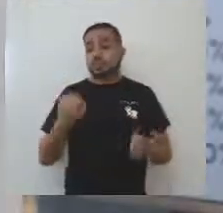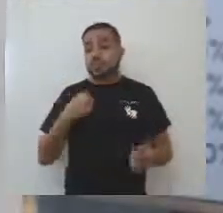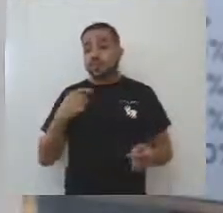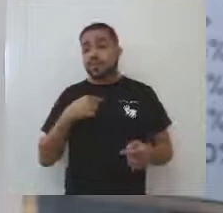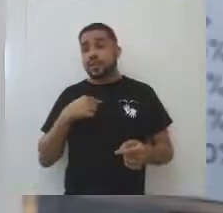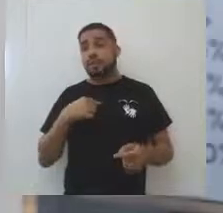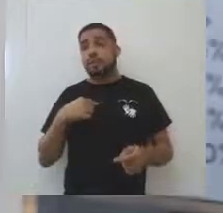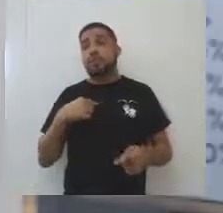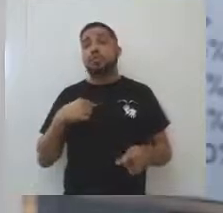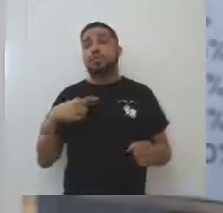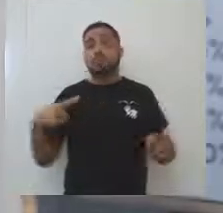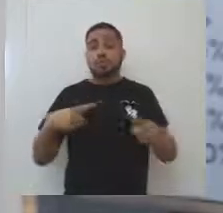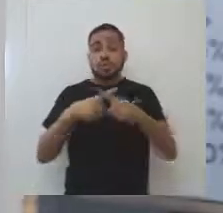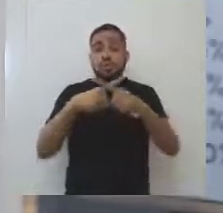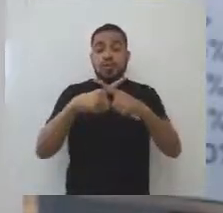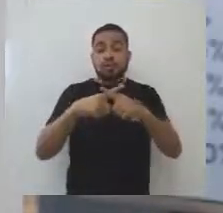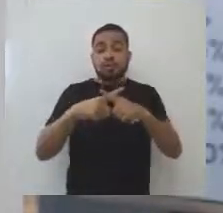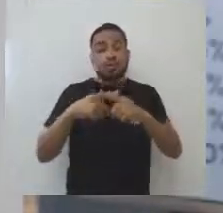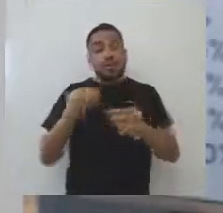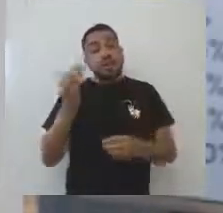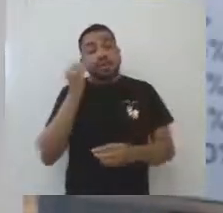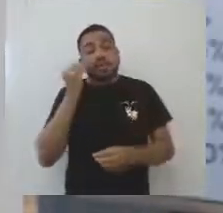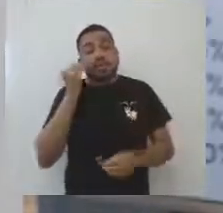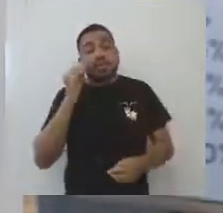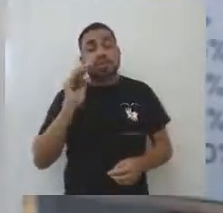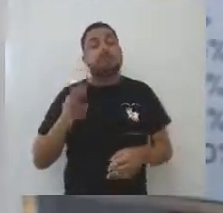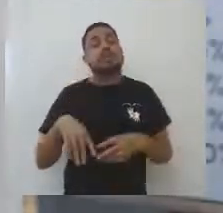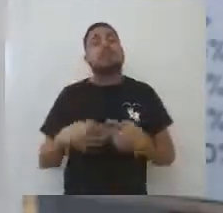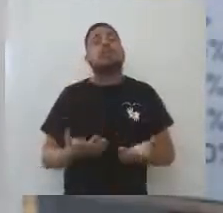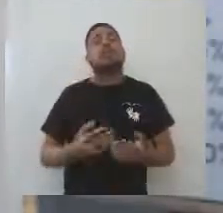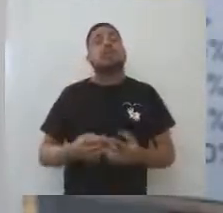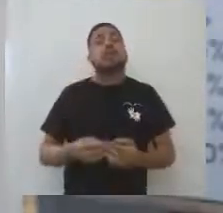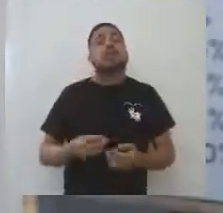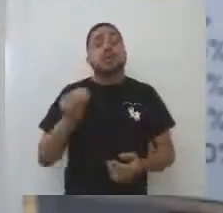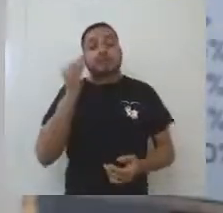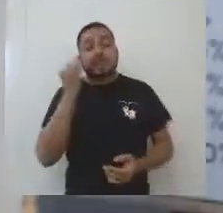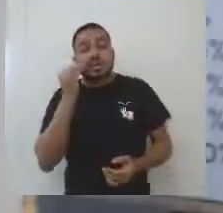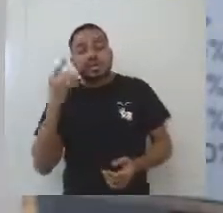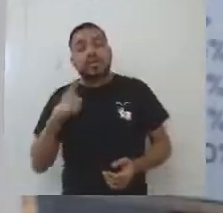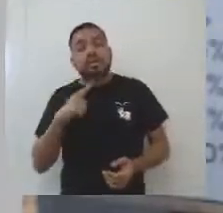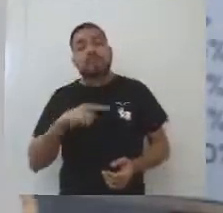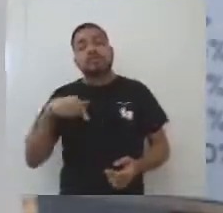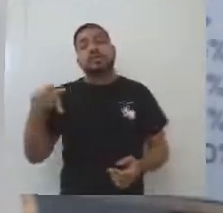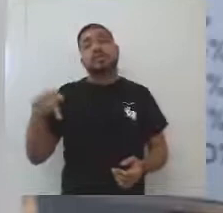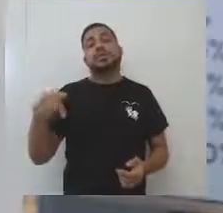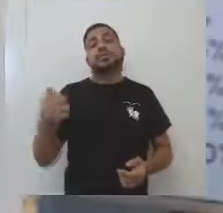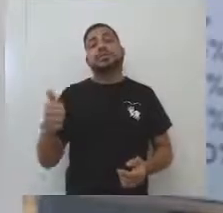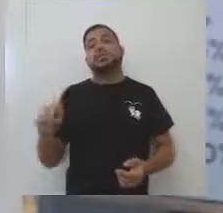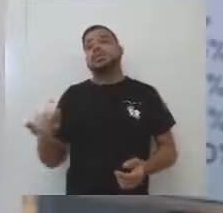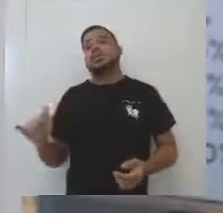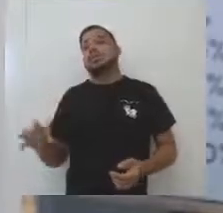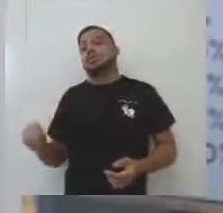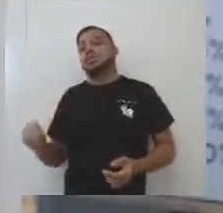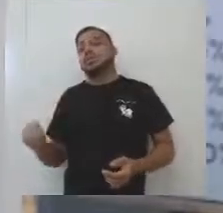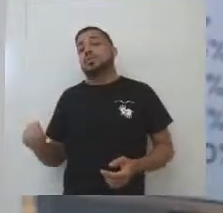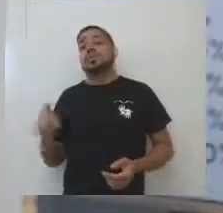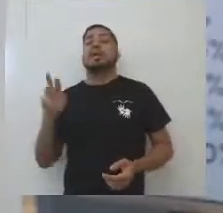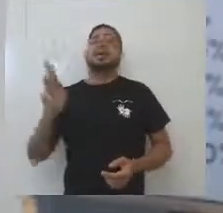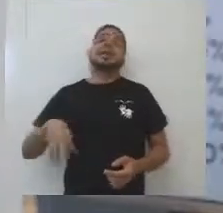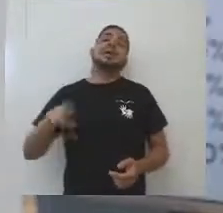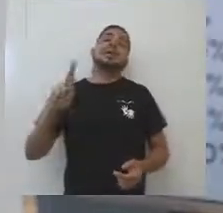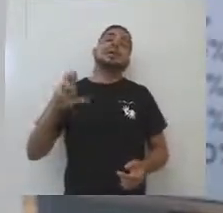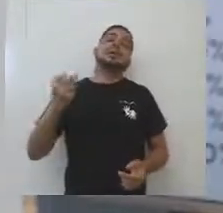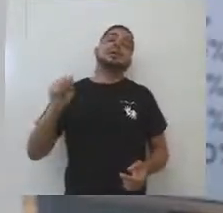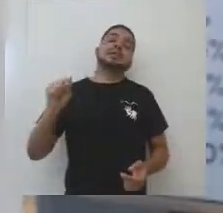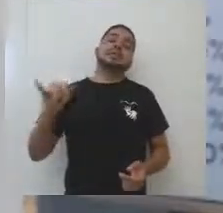novo cruzamento e das 4 possibilidades, qual é a chance de ter um 7º filho albino? O albino é recessivo.